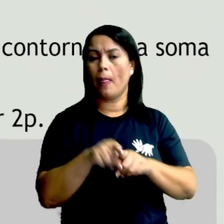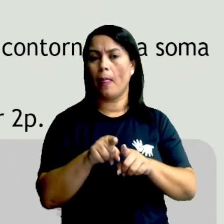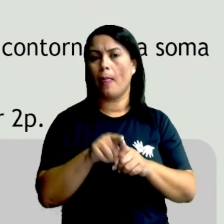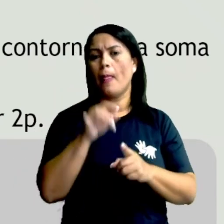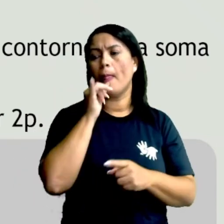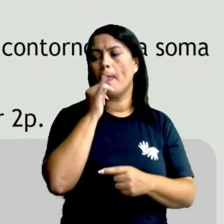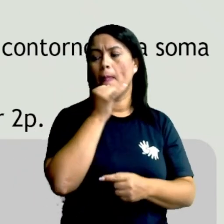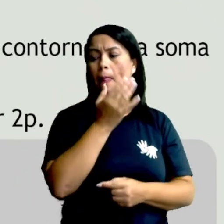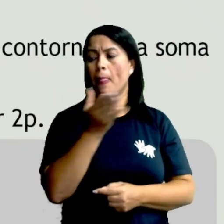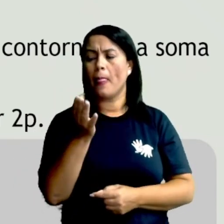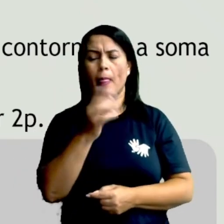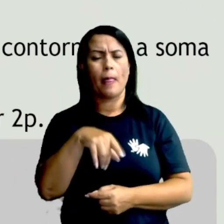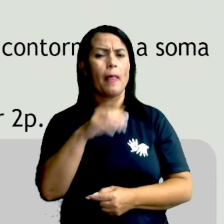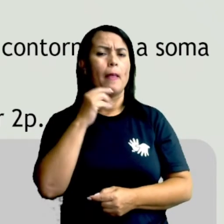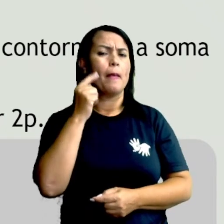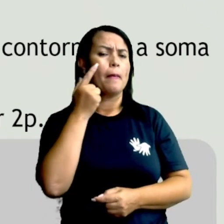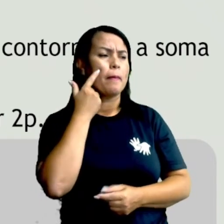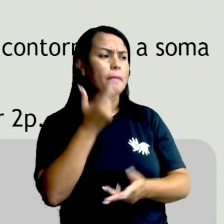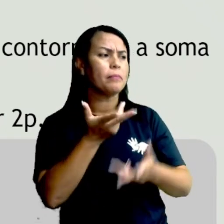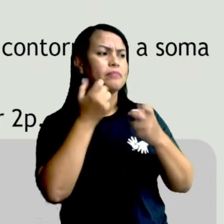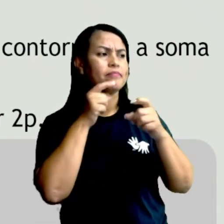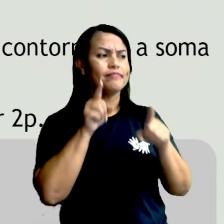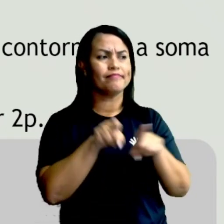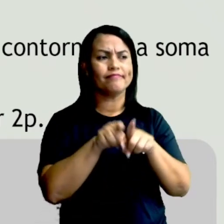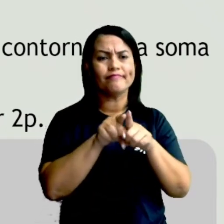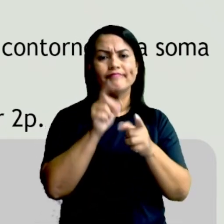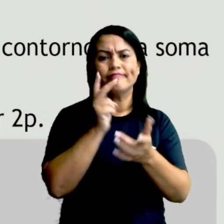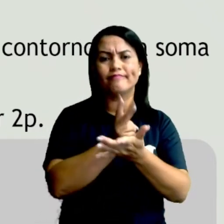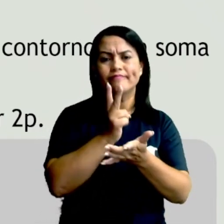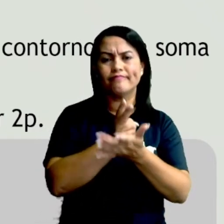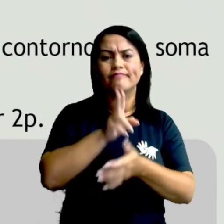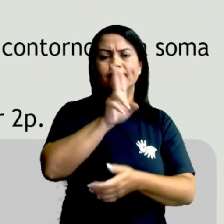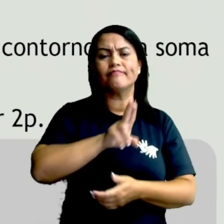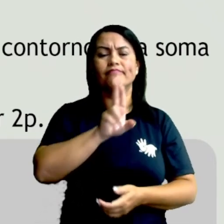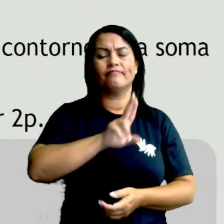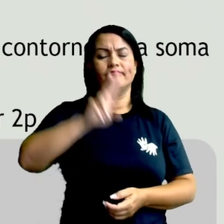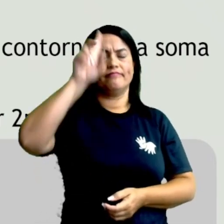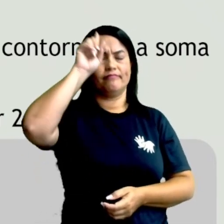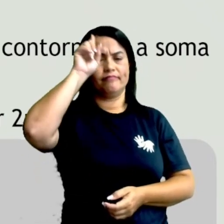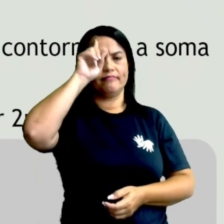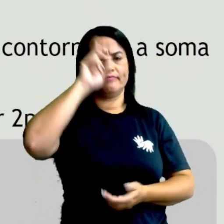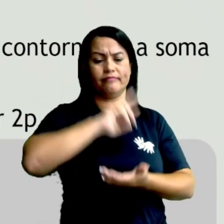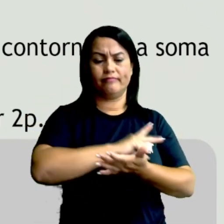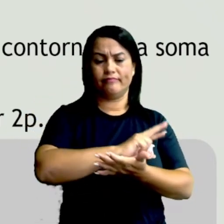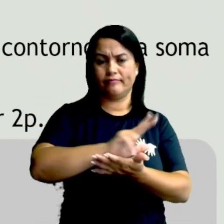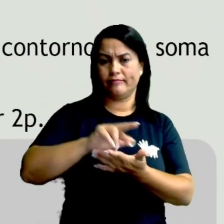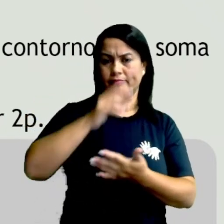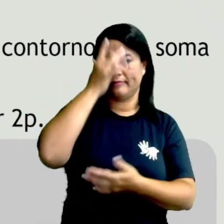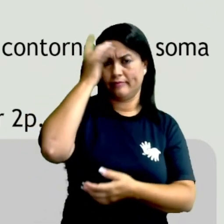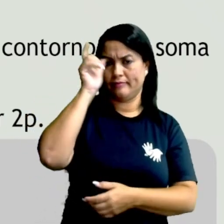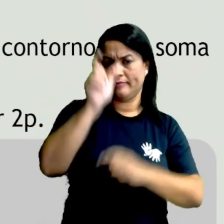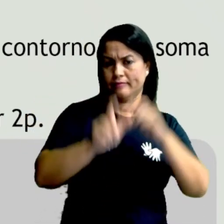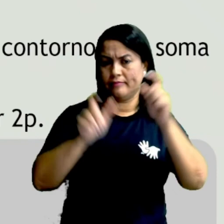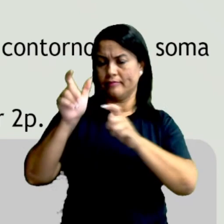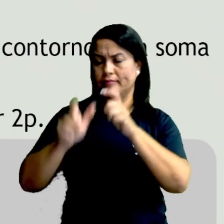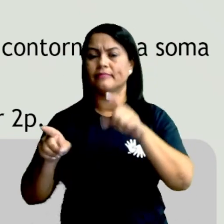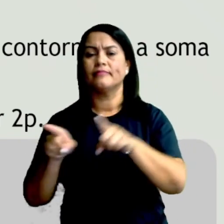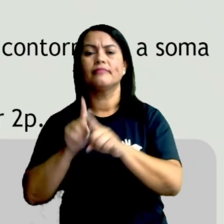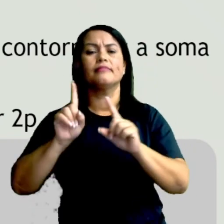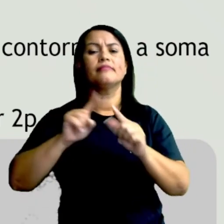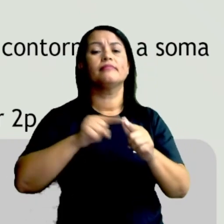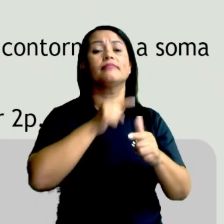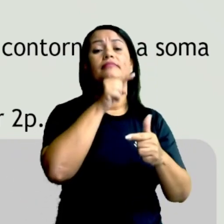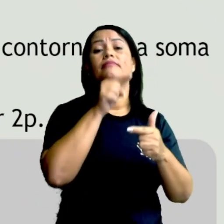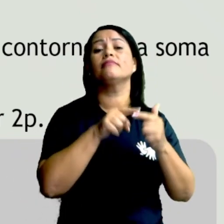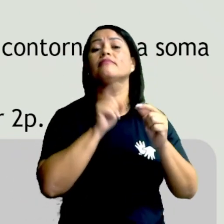trouxe esse exemplo aqui porque é muito comum também ser usado no nosso dia a dia por várias e várias pessoas, né? E mais uma vez eu